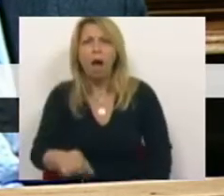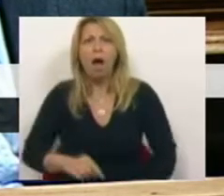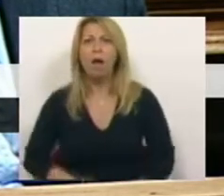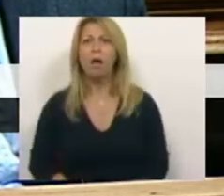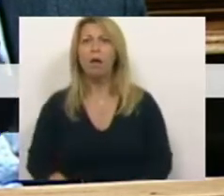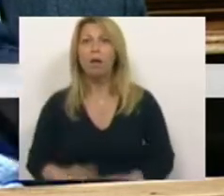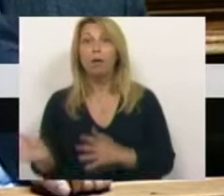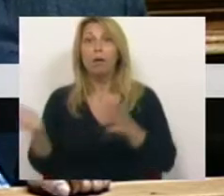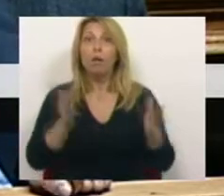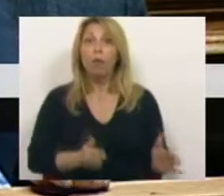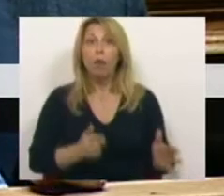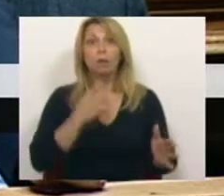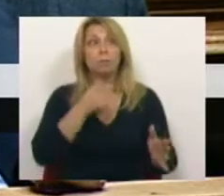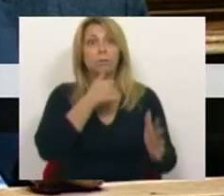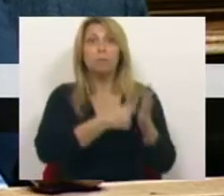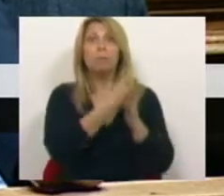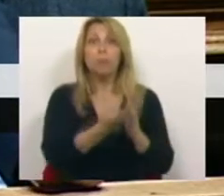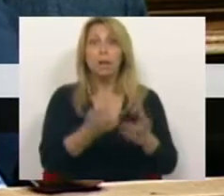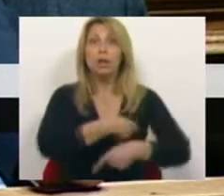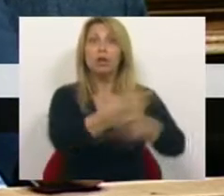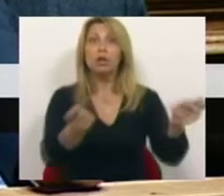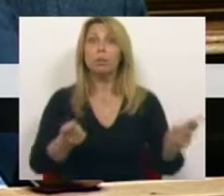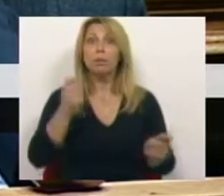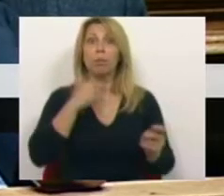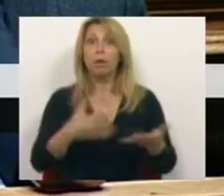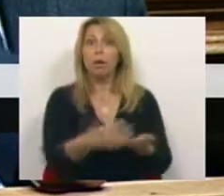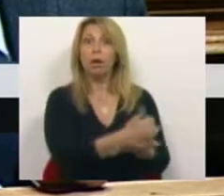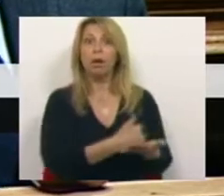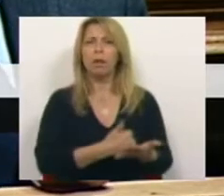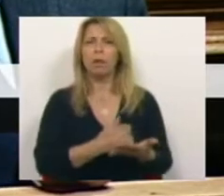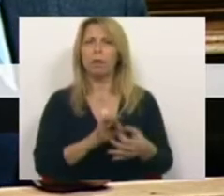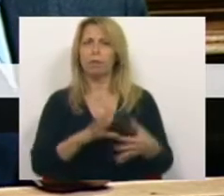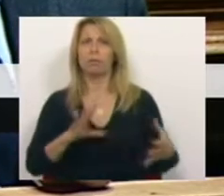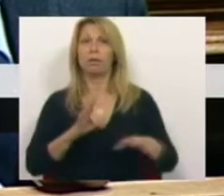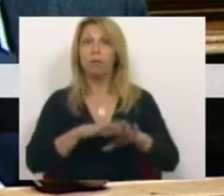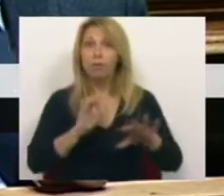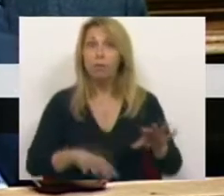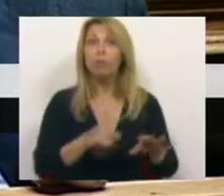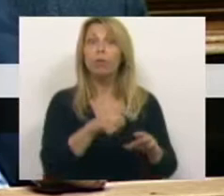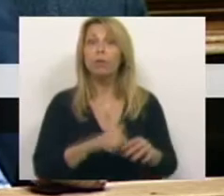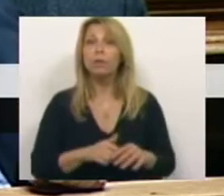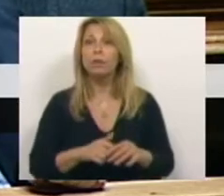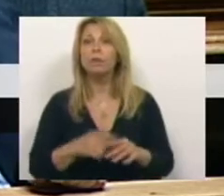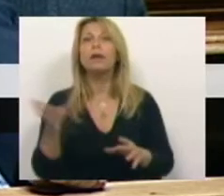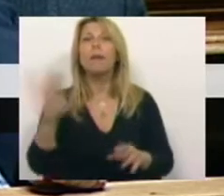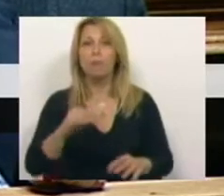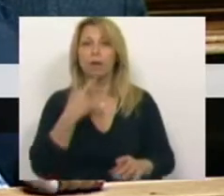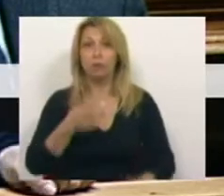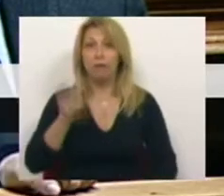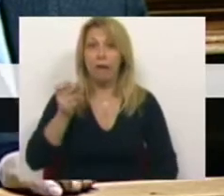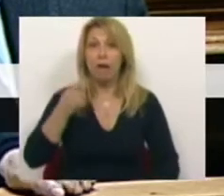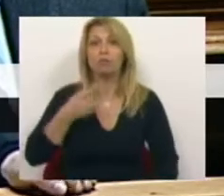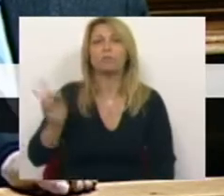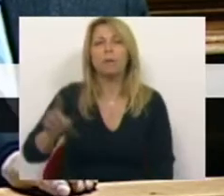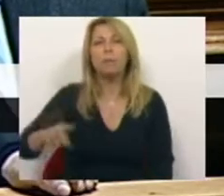a medida de redistribuição de rendimento. Não serve por causa disso. E mais, quando repetidamente em anos sucessivos se